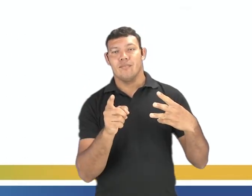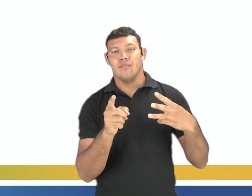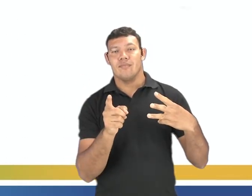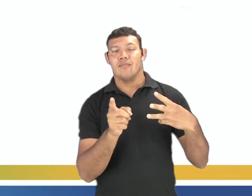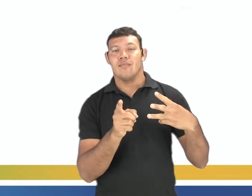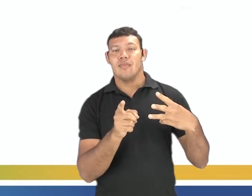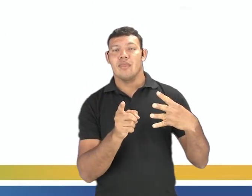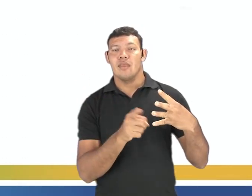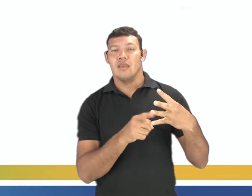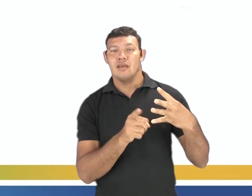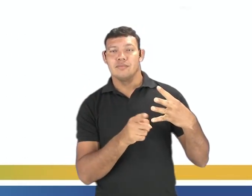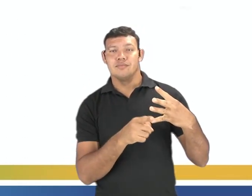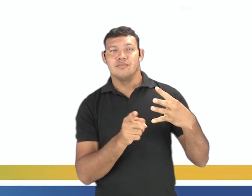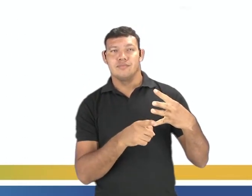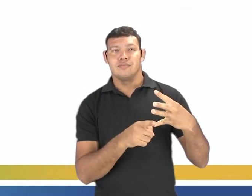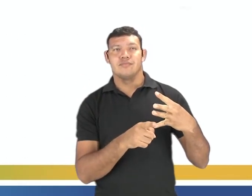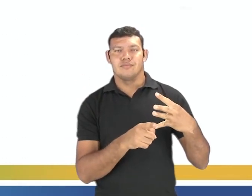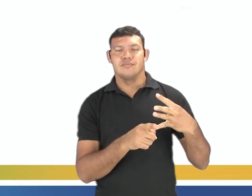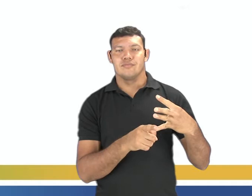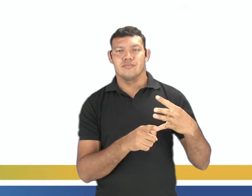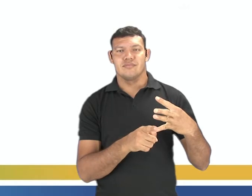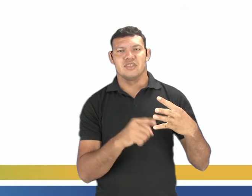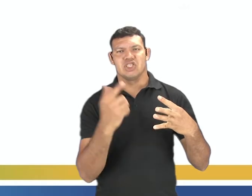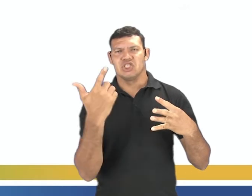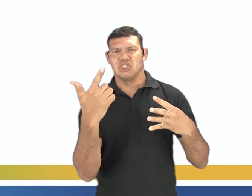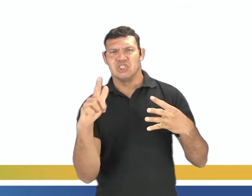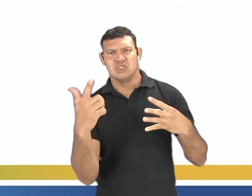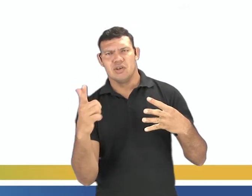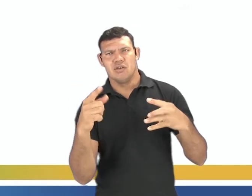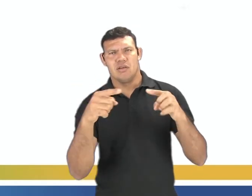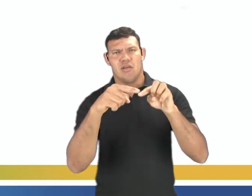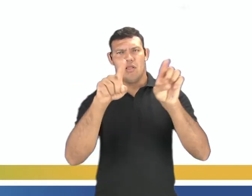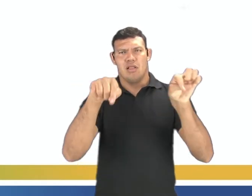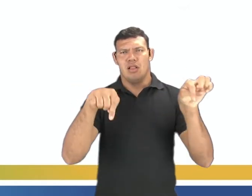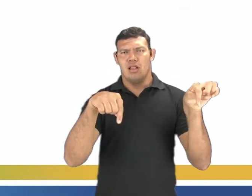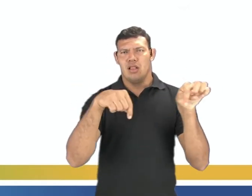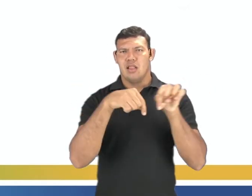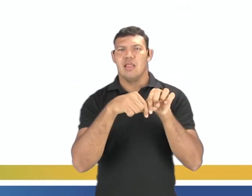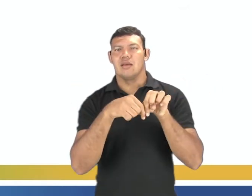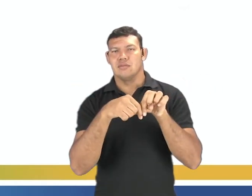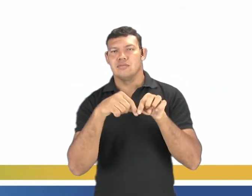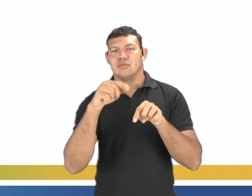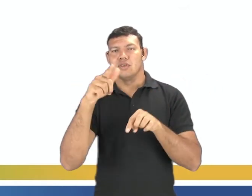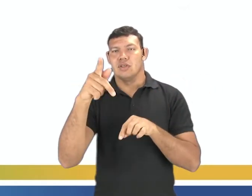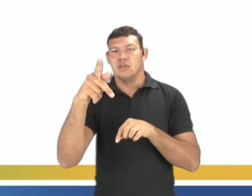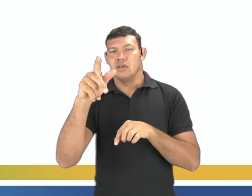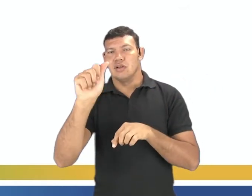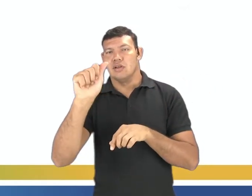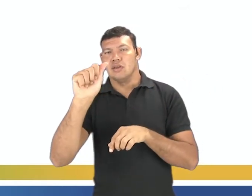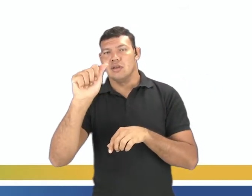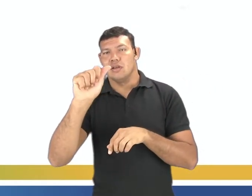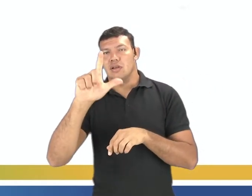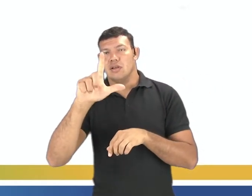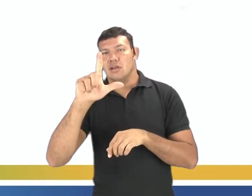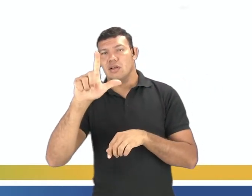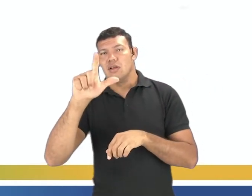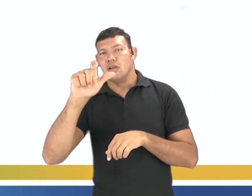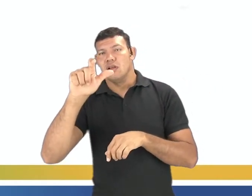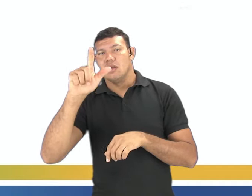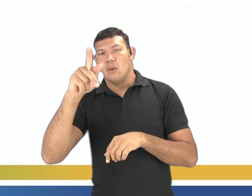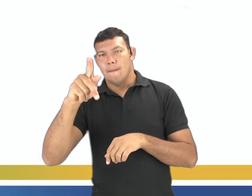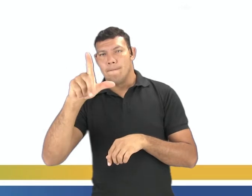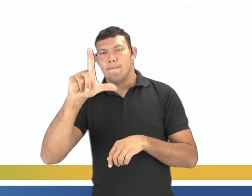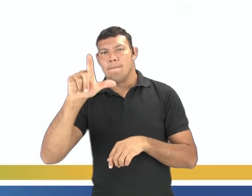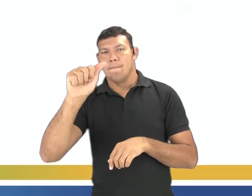é nós ainda somos nós vamos ter as reversas se não existe plano que as contenha simultaneamente então